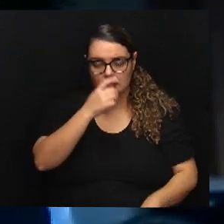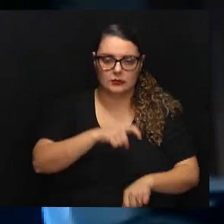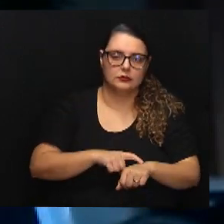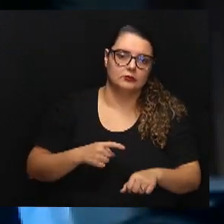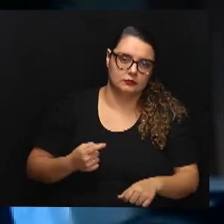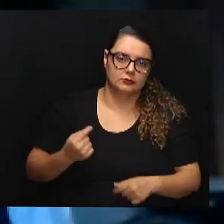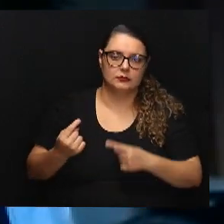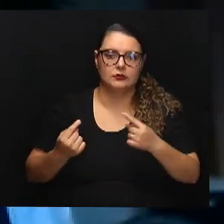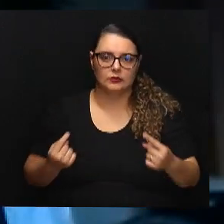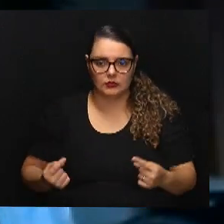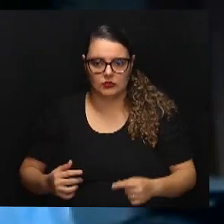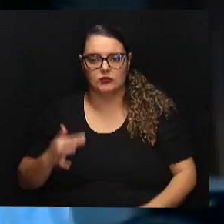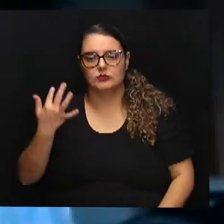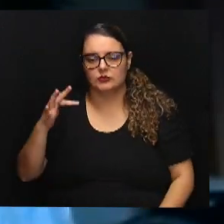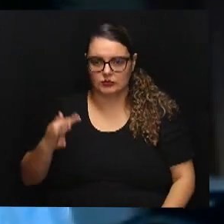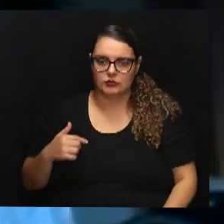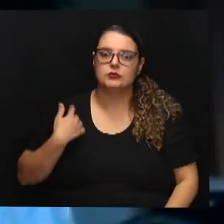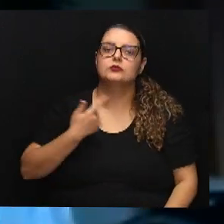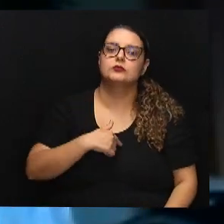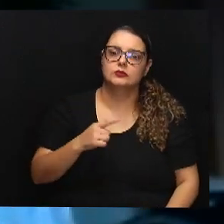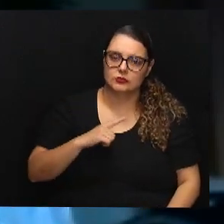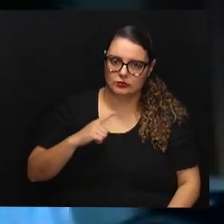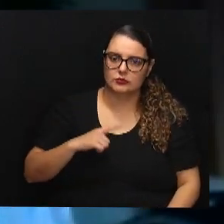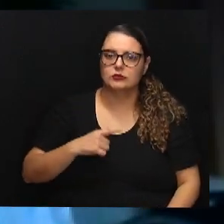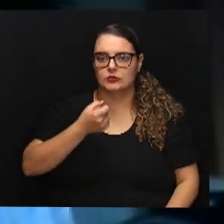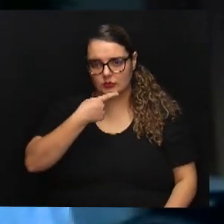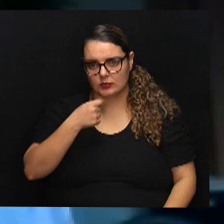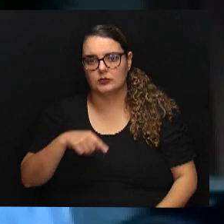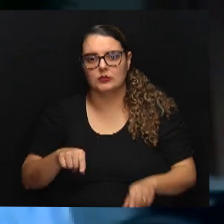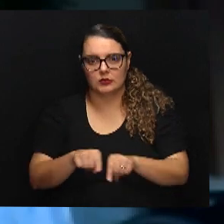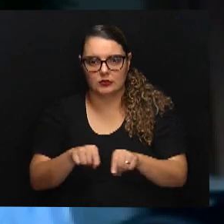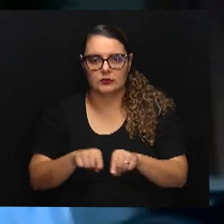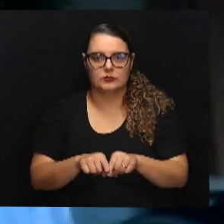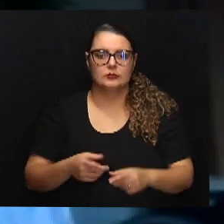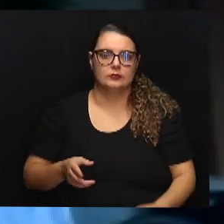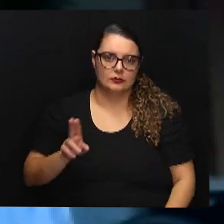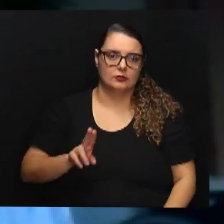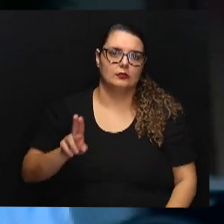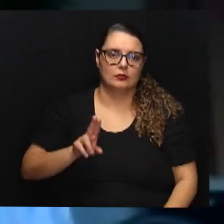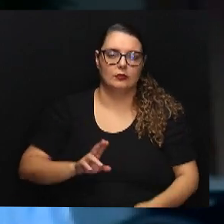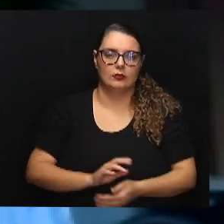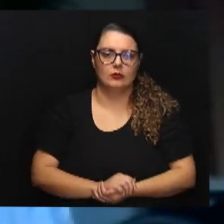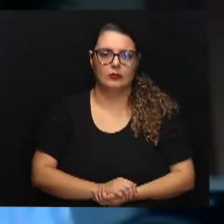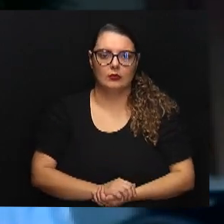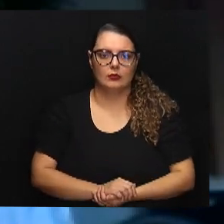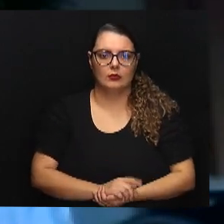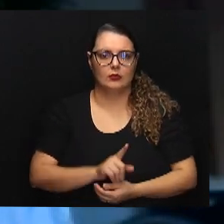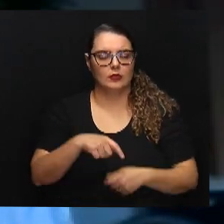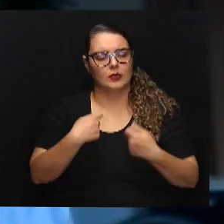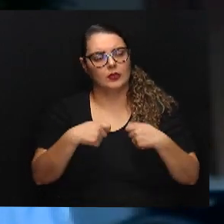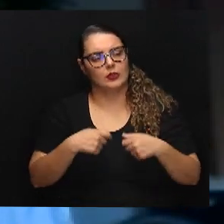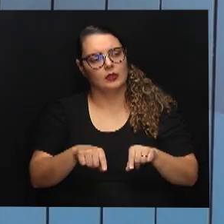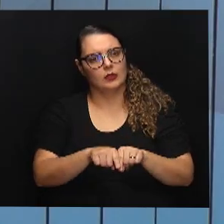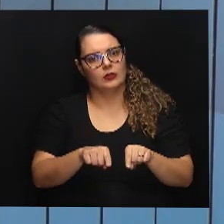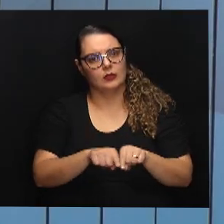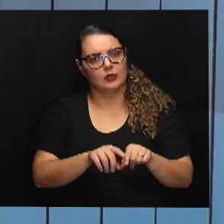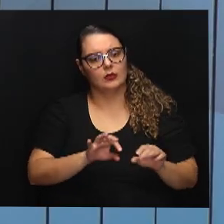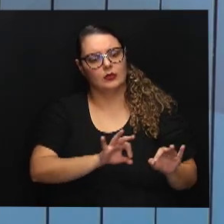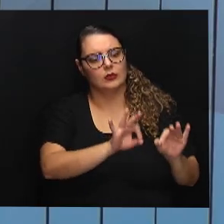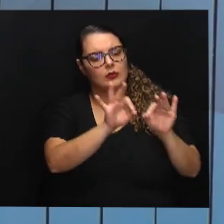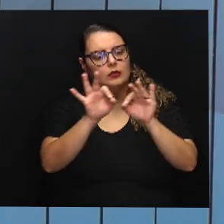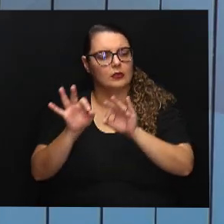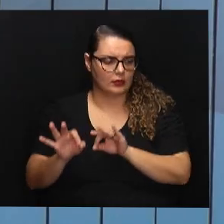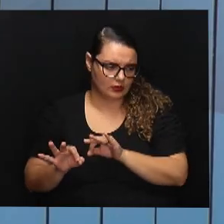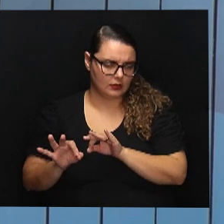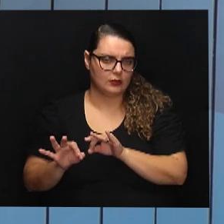ele, sim, em momentos pontuais de muita dor, nós temos os medicamentos também para serem usados. É necessário também